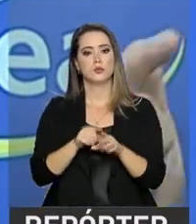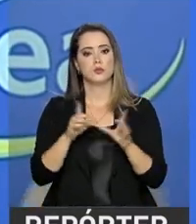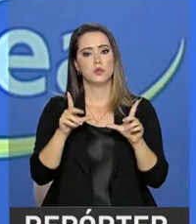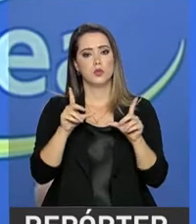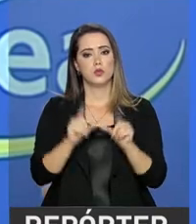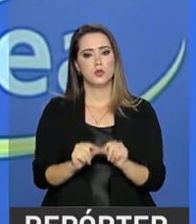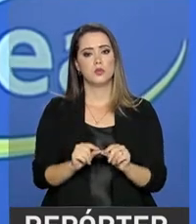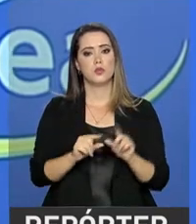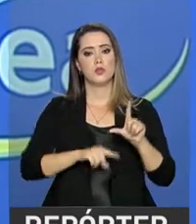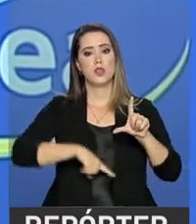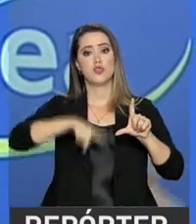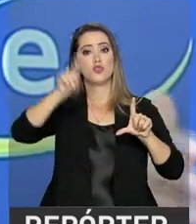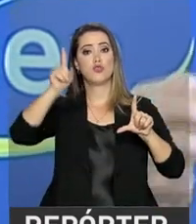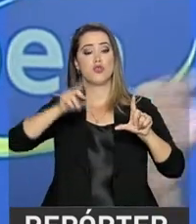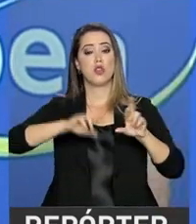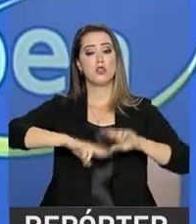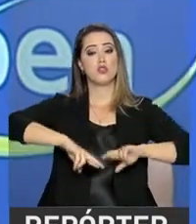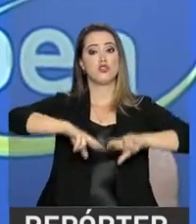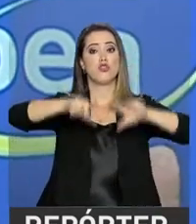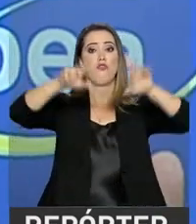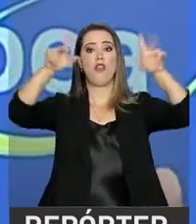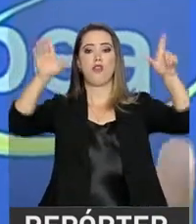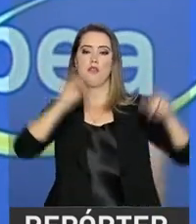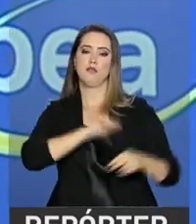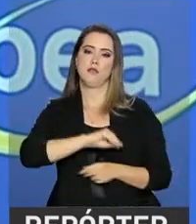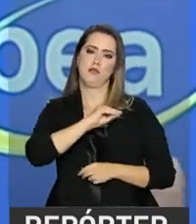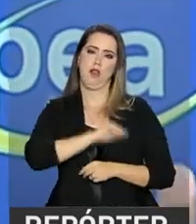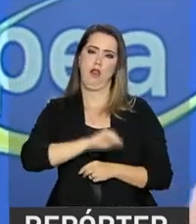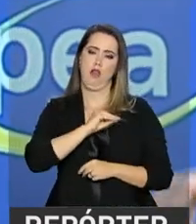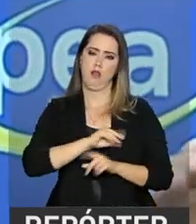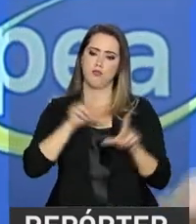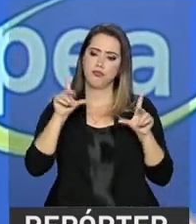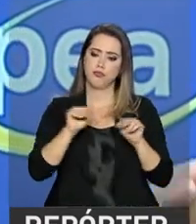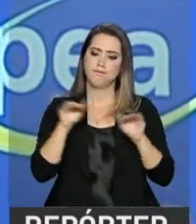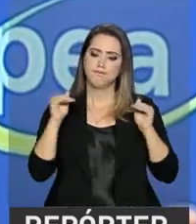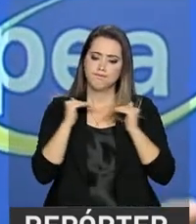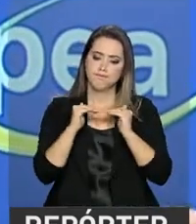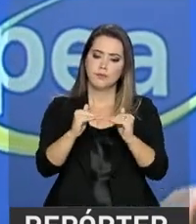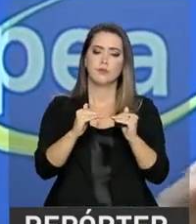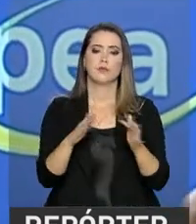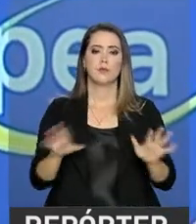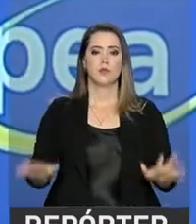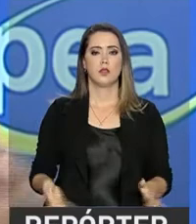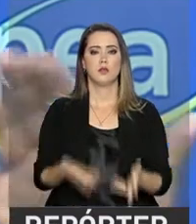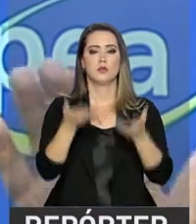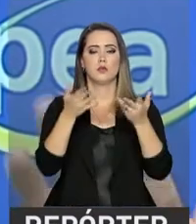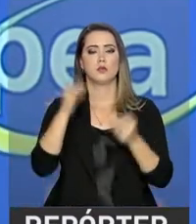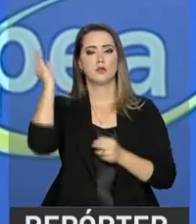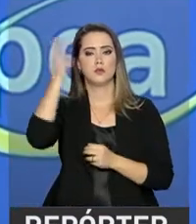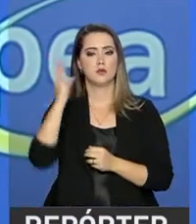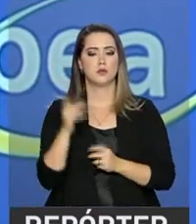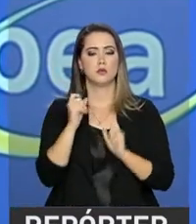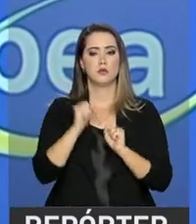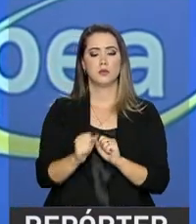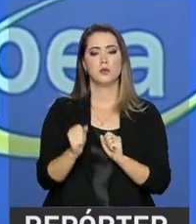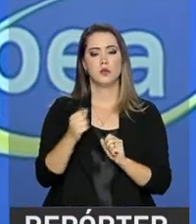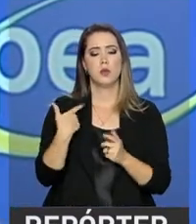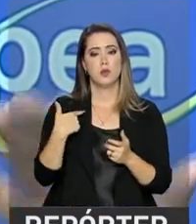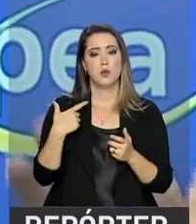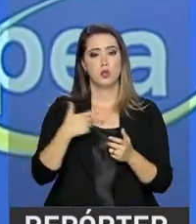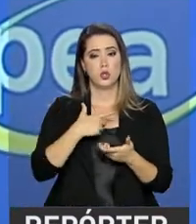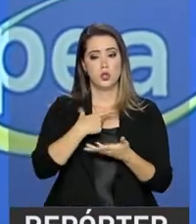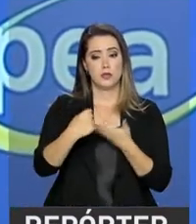de renda e certamente ele promove que o brasil possa se escapar porque nós chamamos de